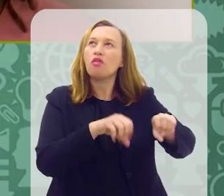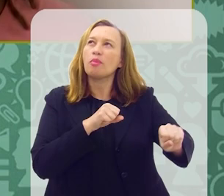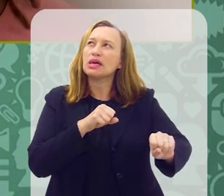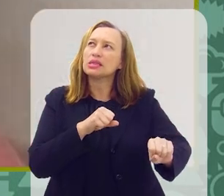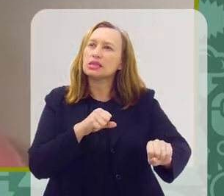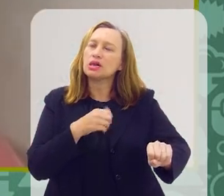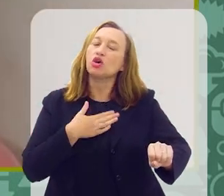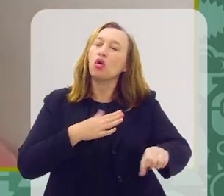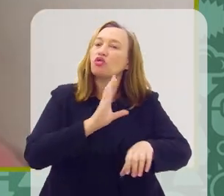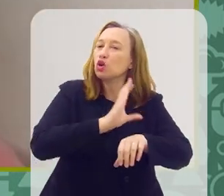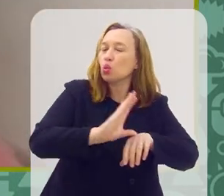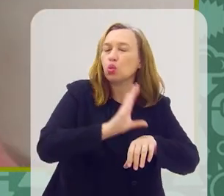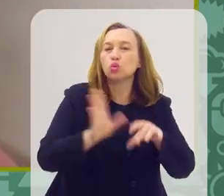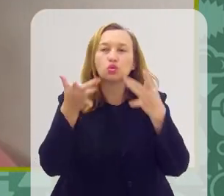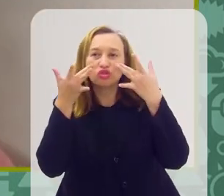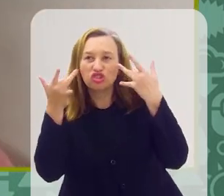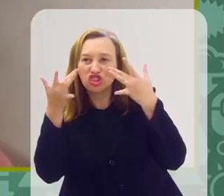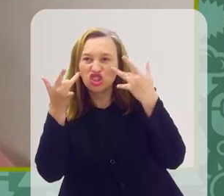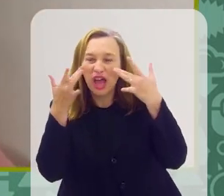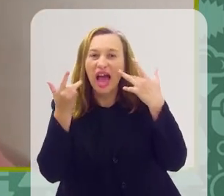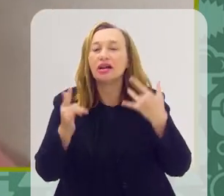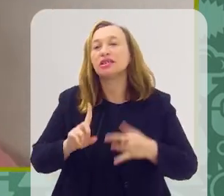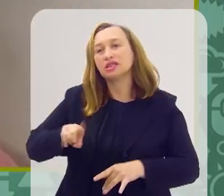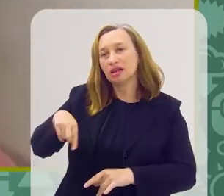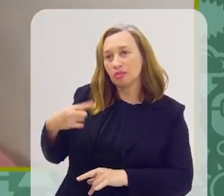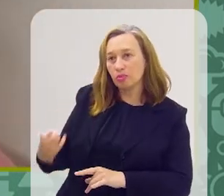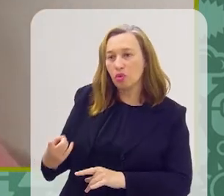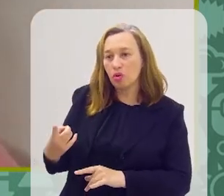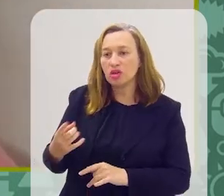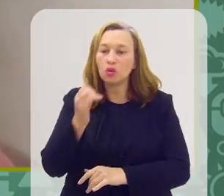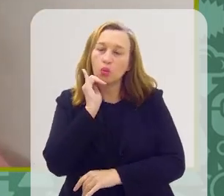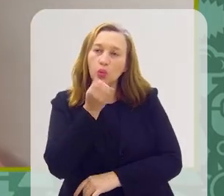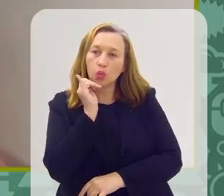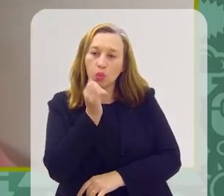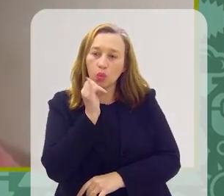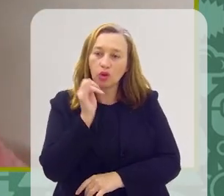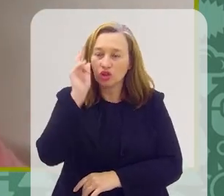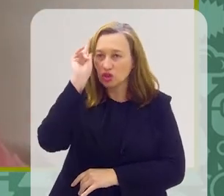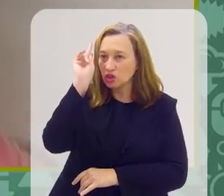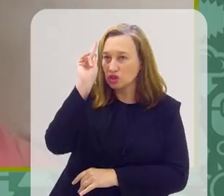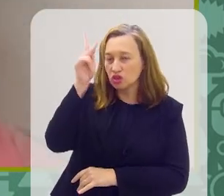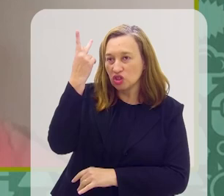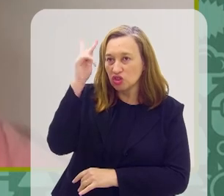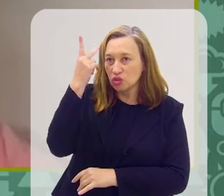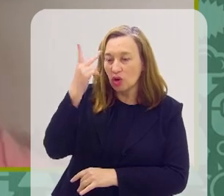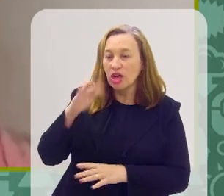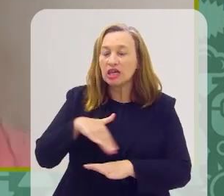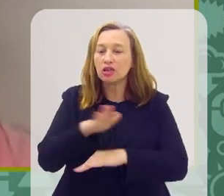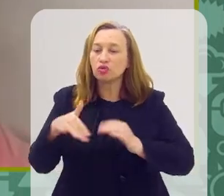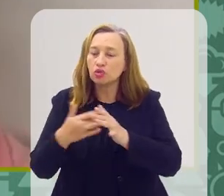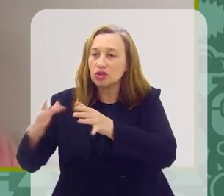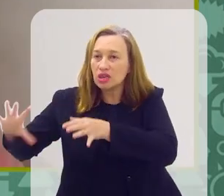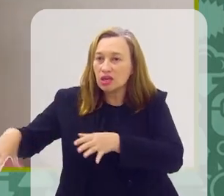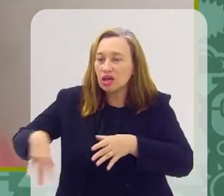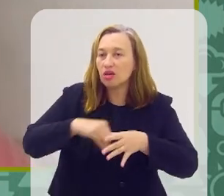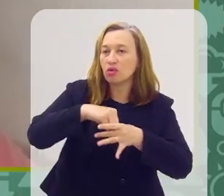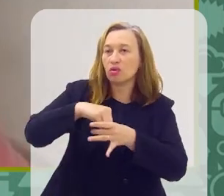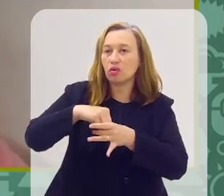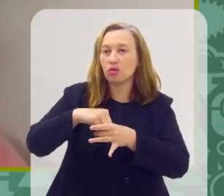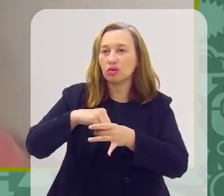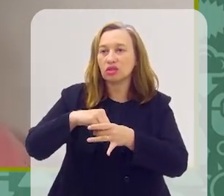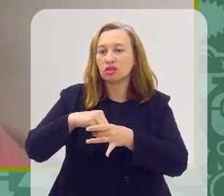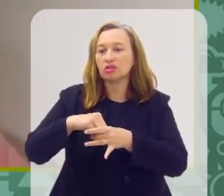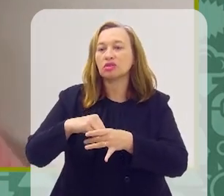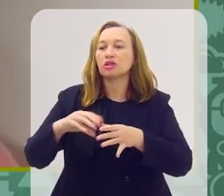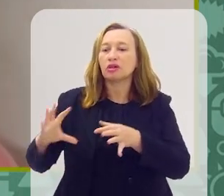que eu fiz curso de teatro, né, e aí depois vim a fazer contação de história. Então isso tudo meio que se interligou dentro do meu,